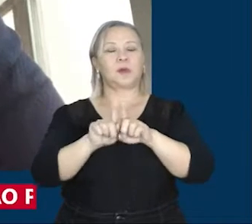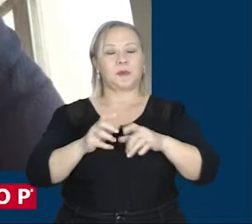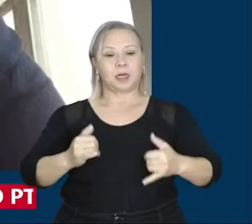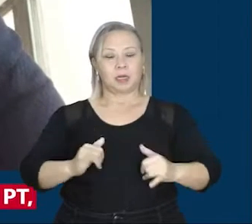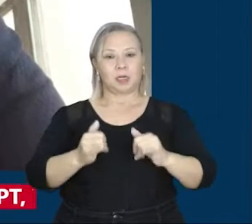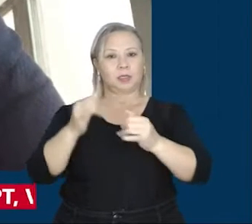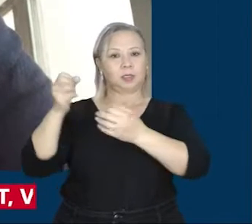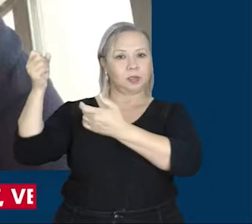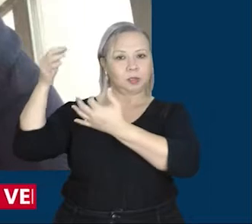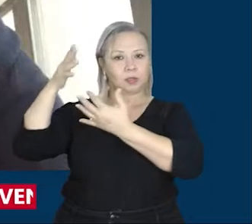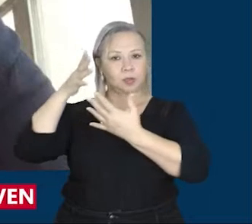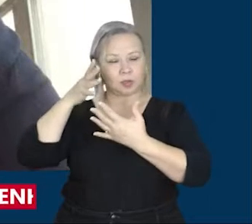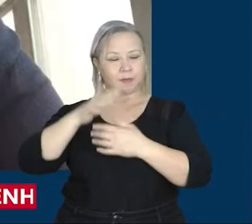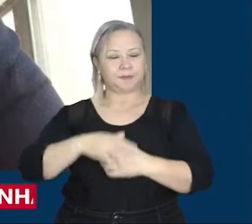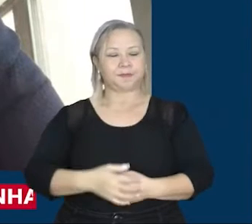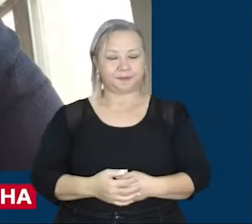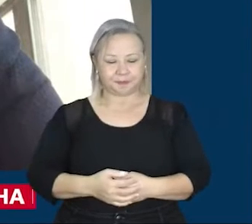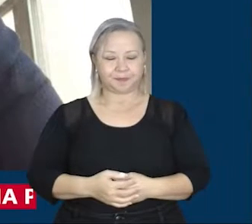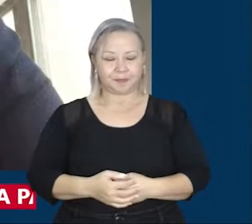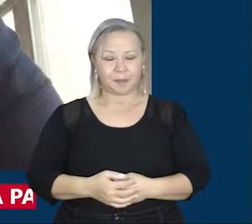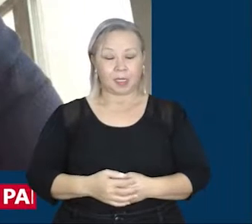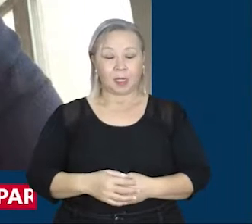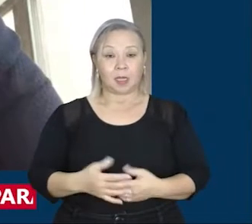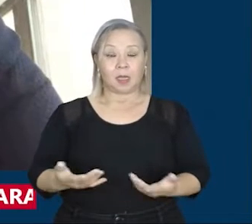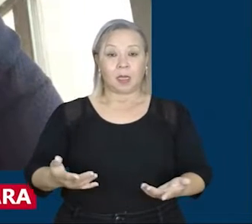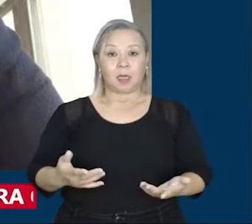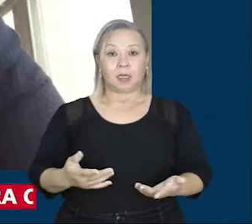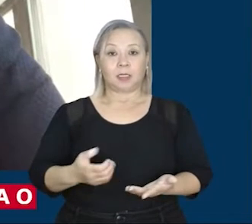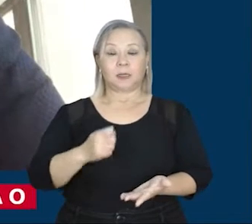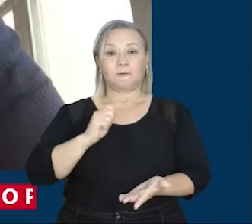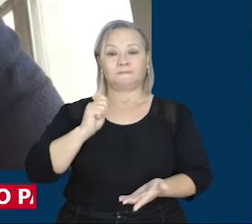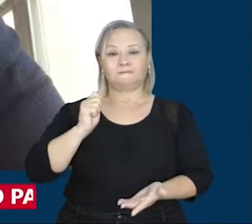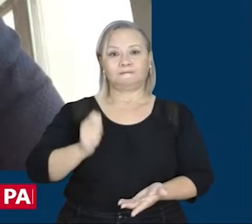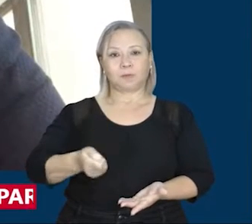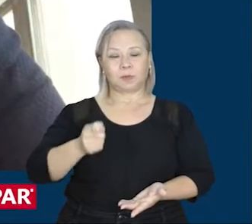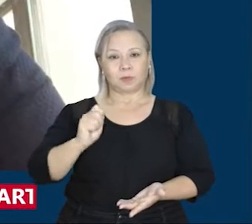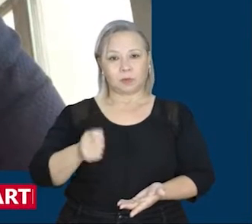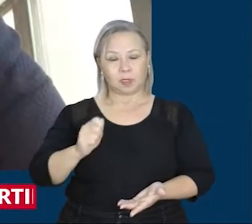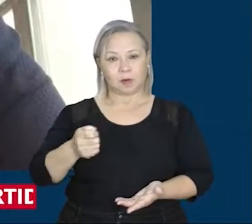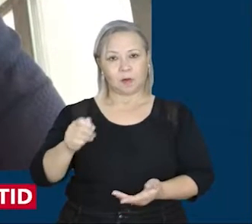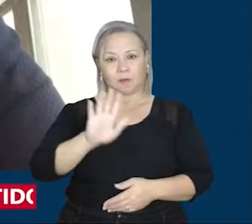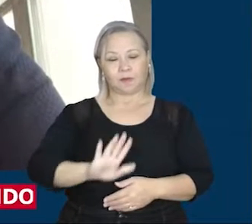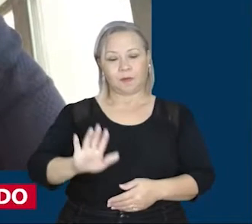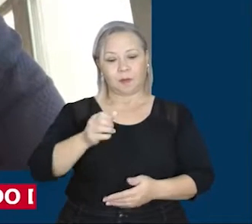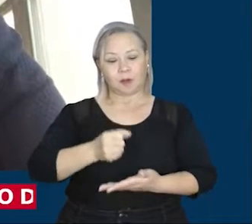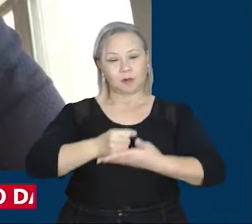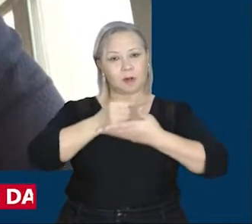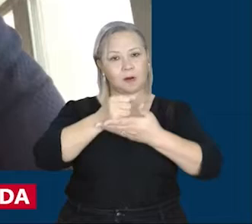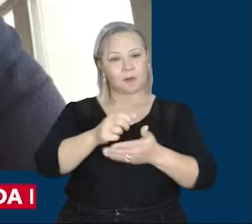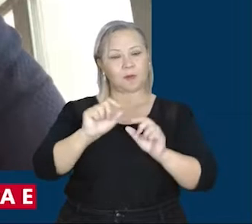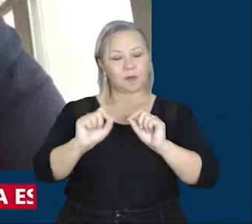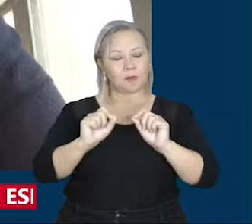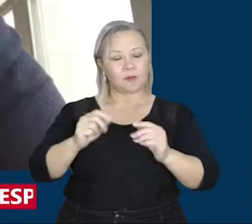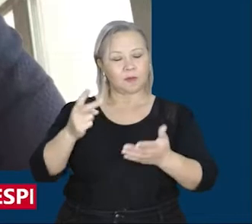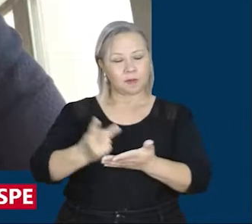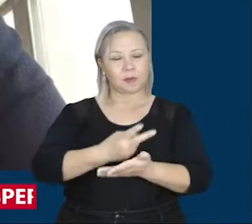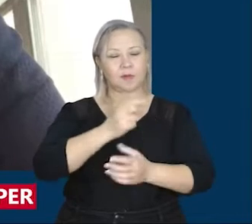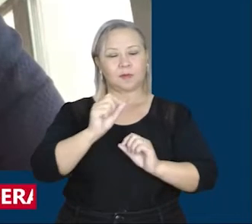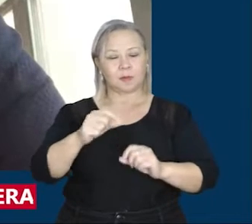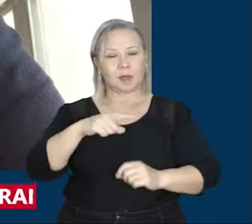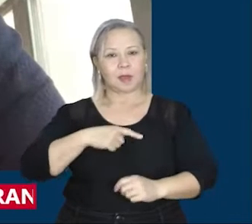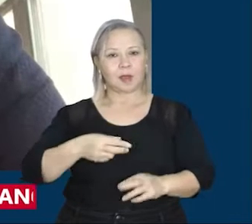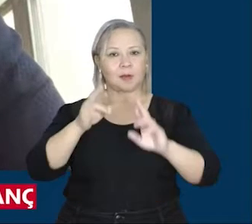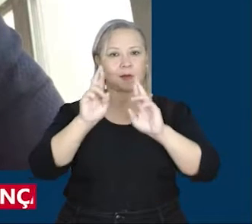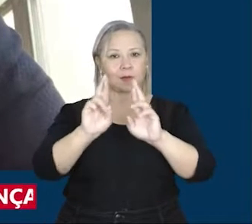Os leilões federais ajudaram muito esse processo a acontecer. Então, assim, há uma expectativa muito, muito bacana da vinda de